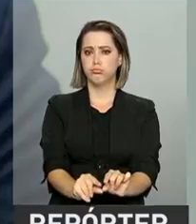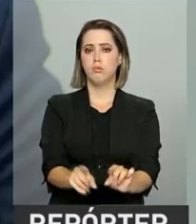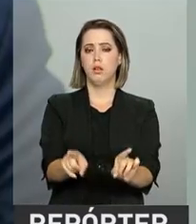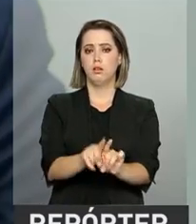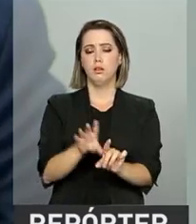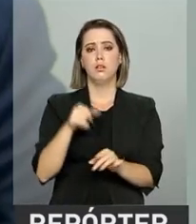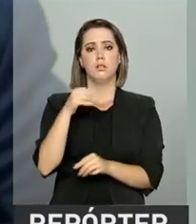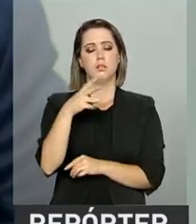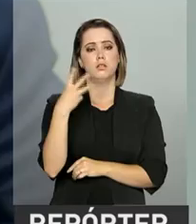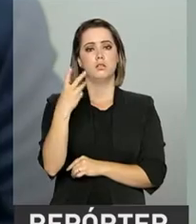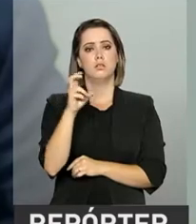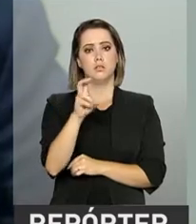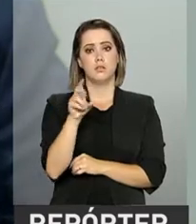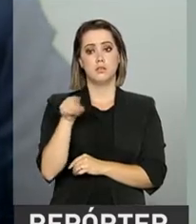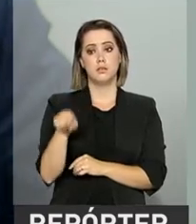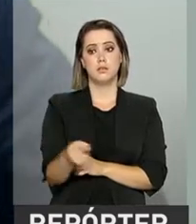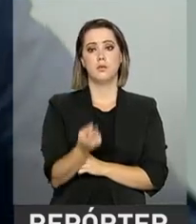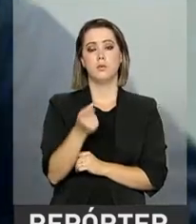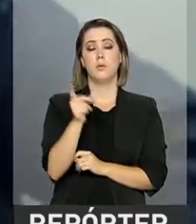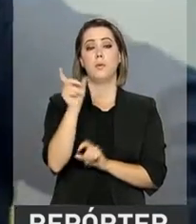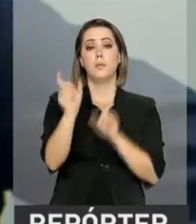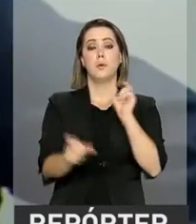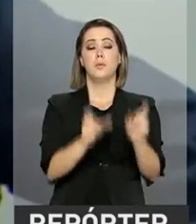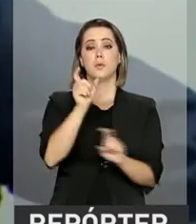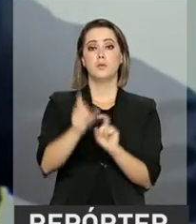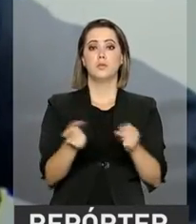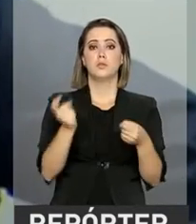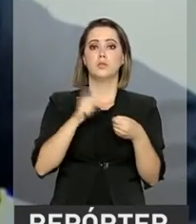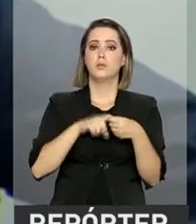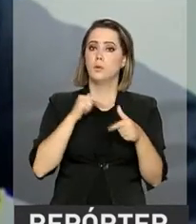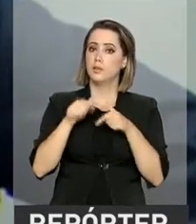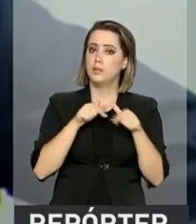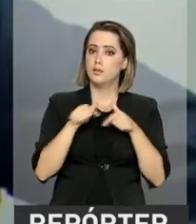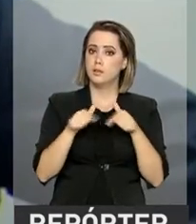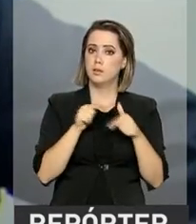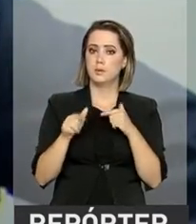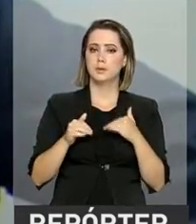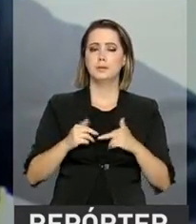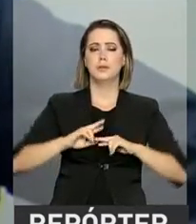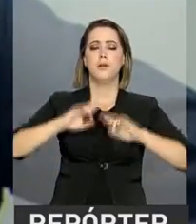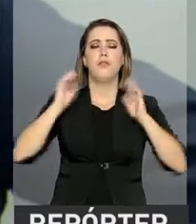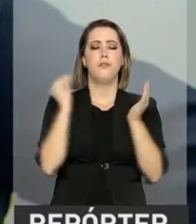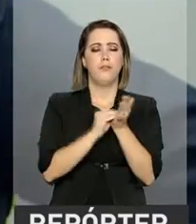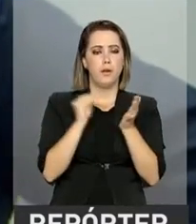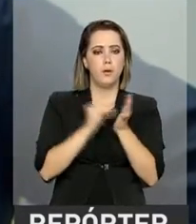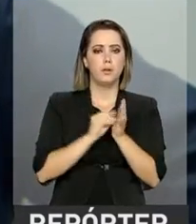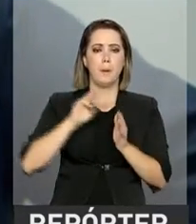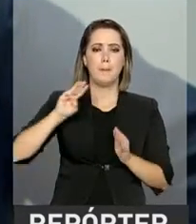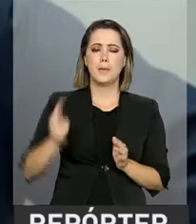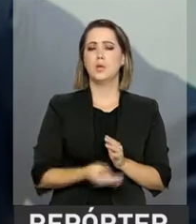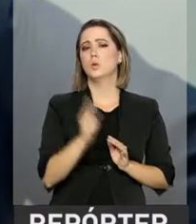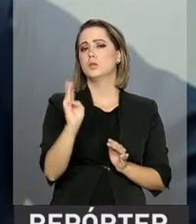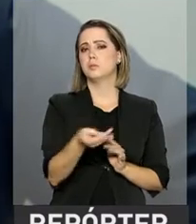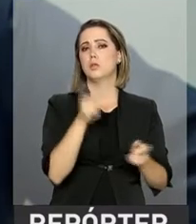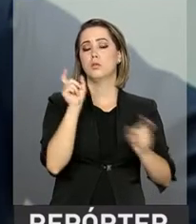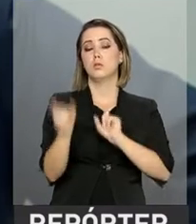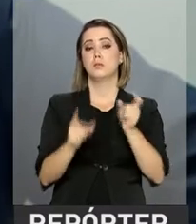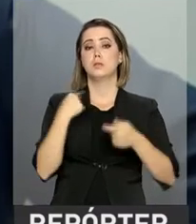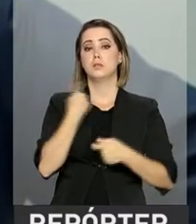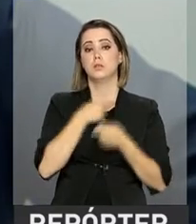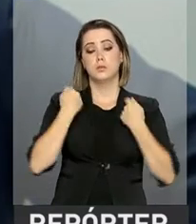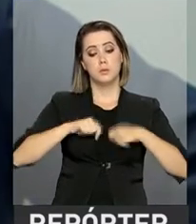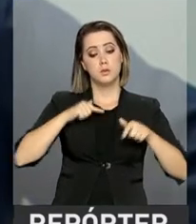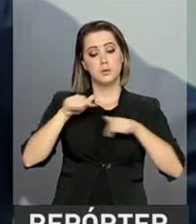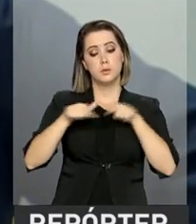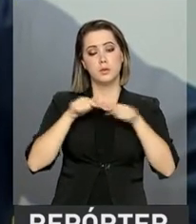35.500 pessoas retomaram a dignidade das suas vidas. Ainda faltam milhões, que nós temos que trabalhar